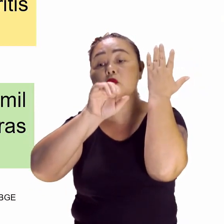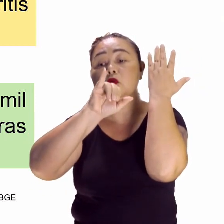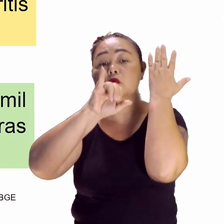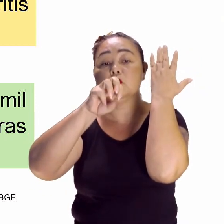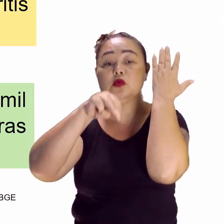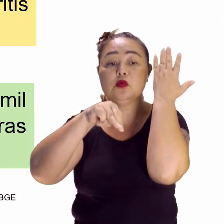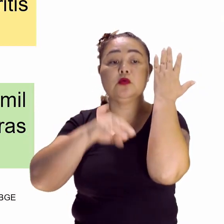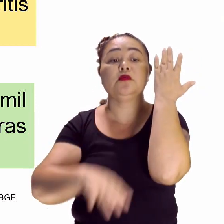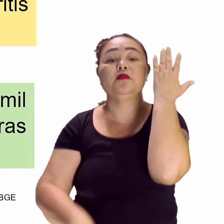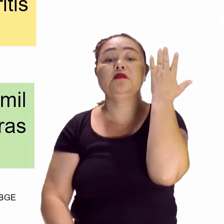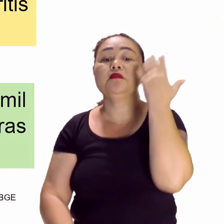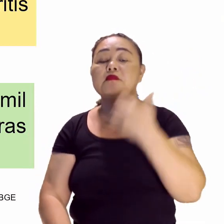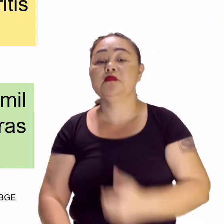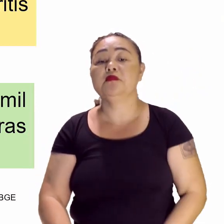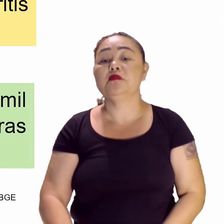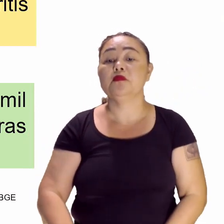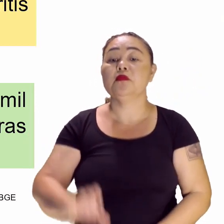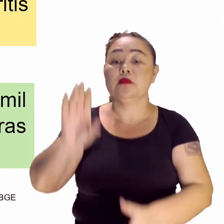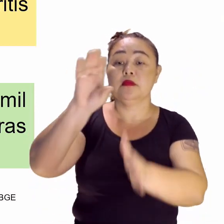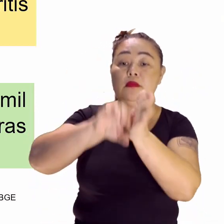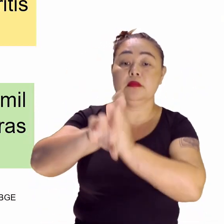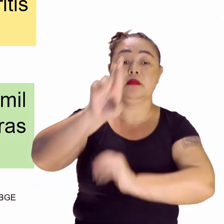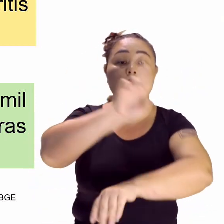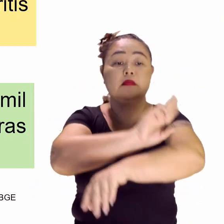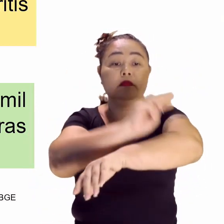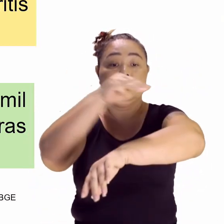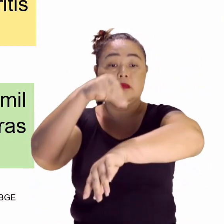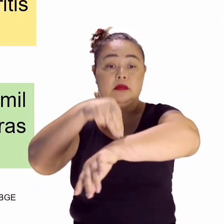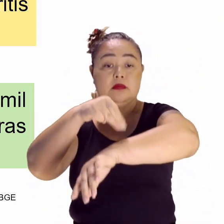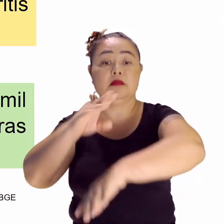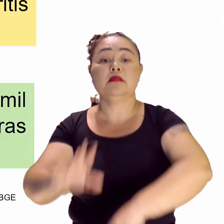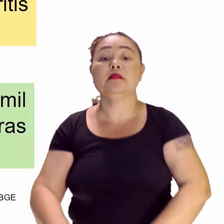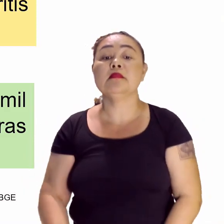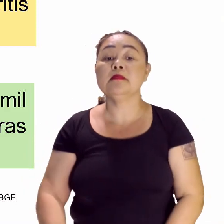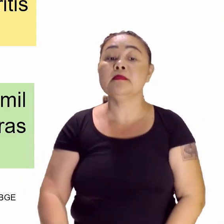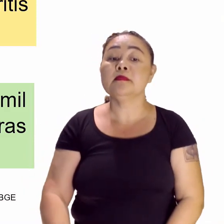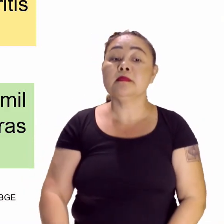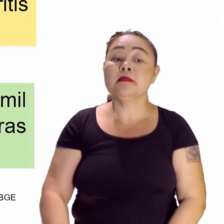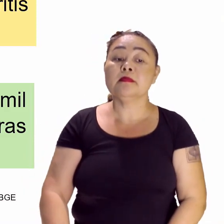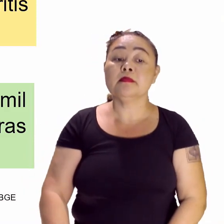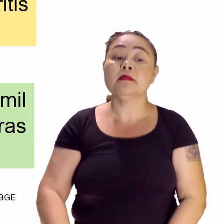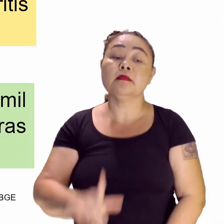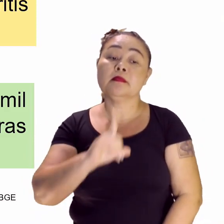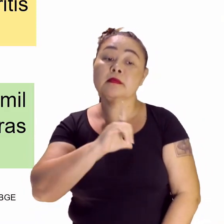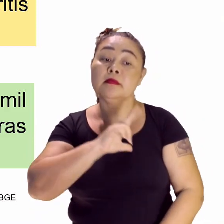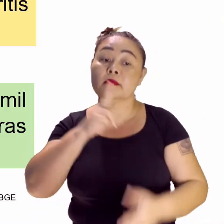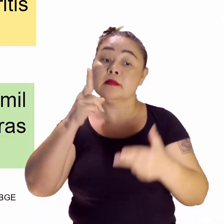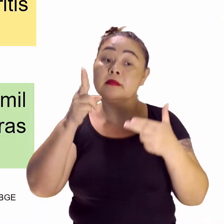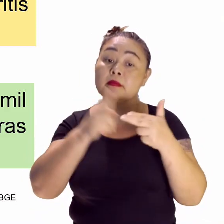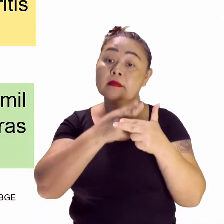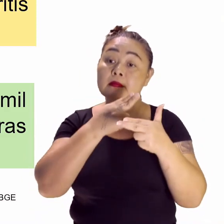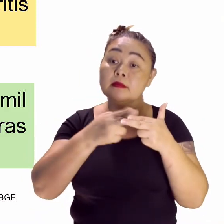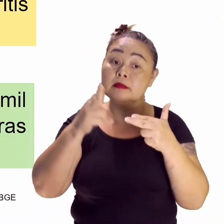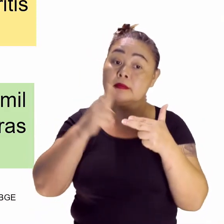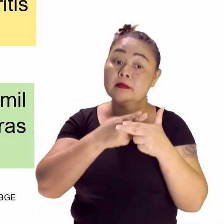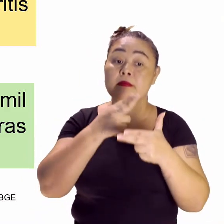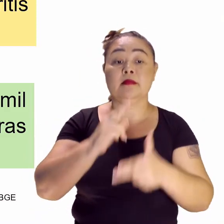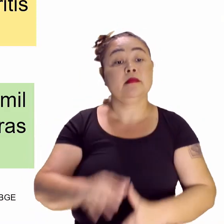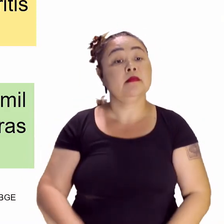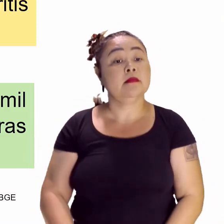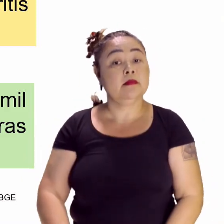em Cujubim Cacoal e Rolim de Moura aí nós temos o cacau